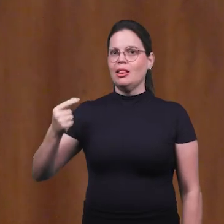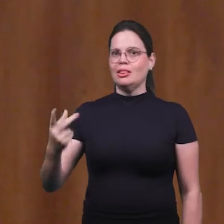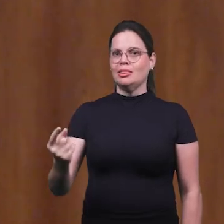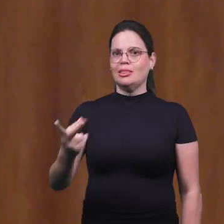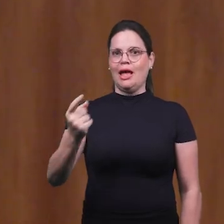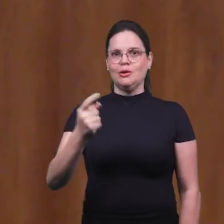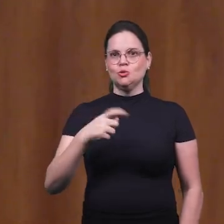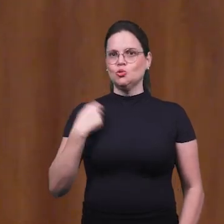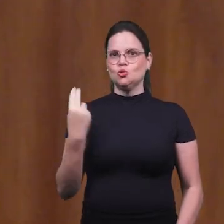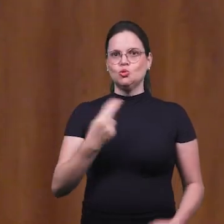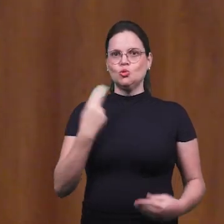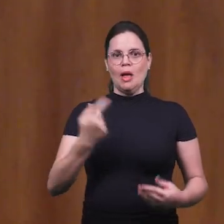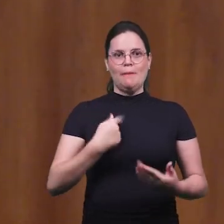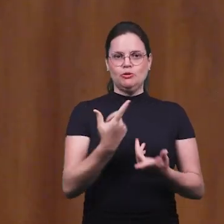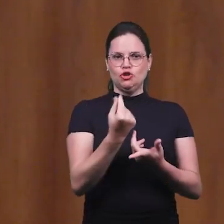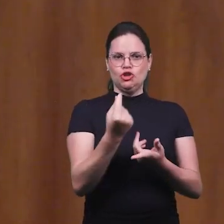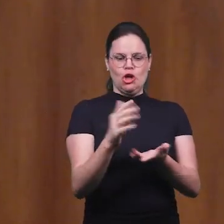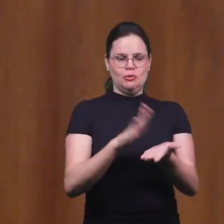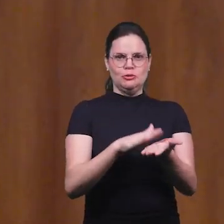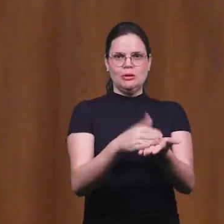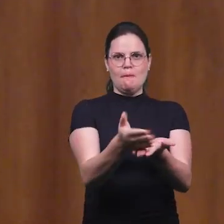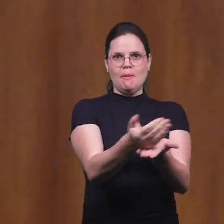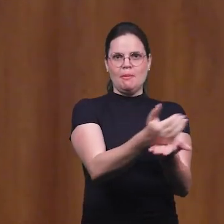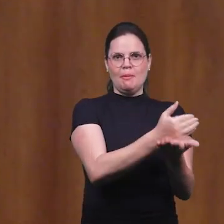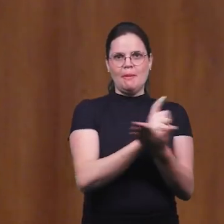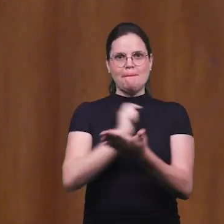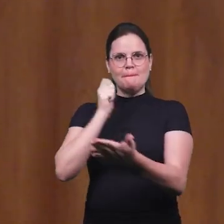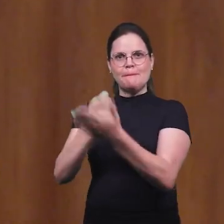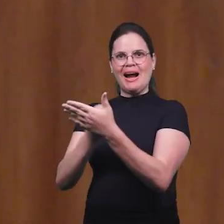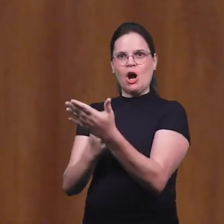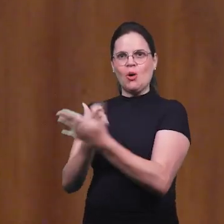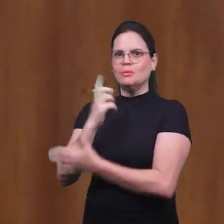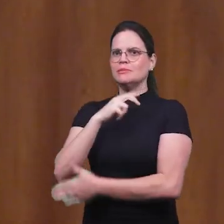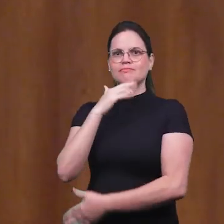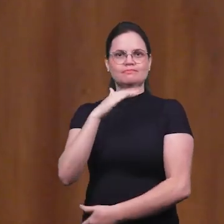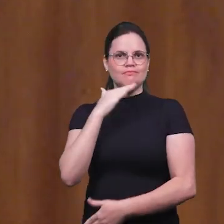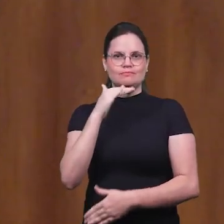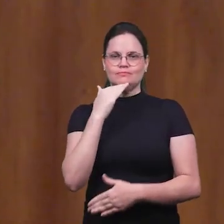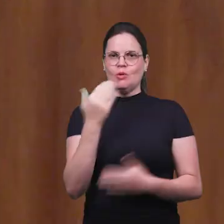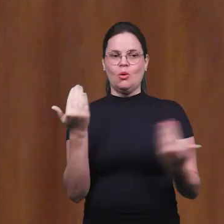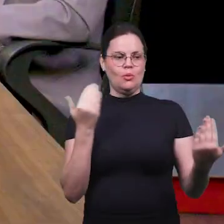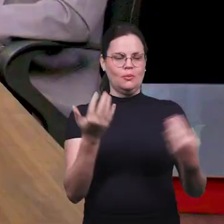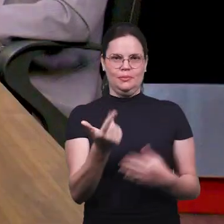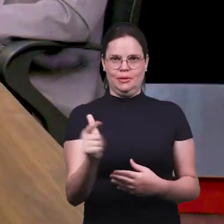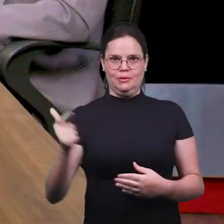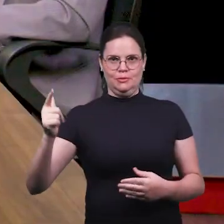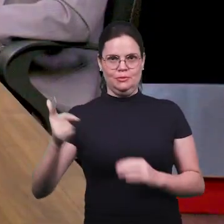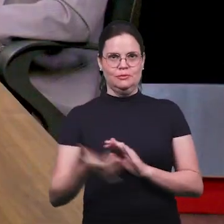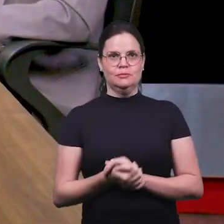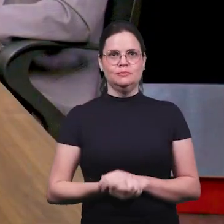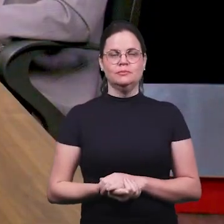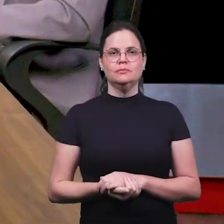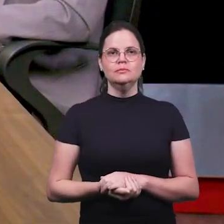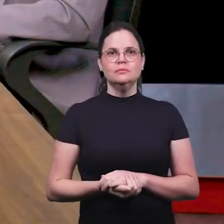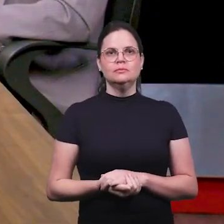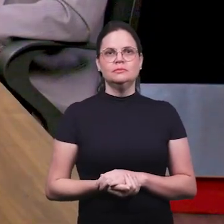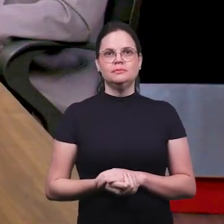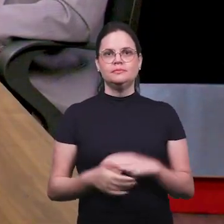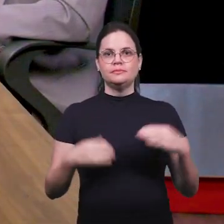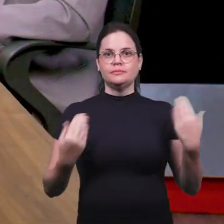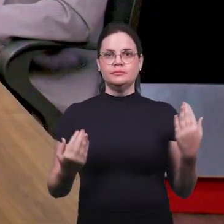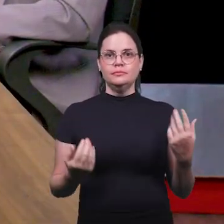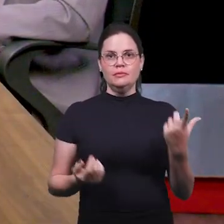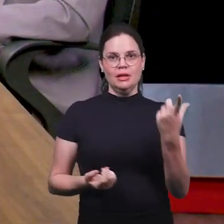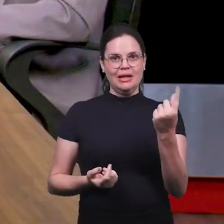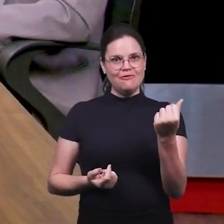impagável pelas ações humanas, ela não se pode comparar a nada deste mundo. O valor não está relacionado com essas